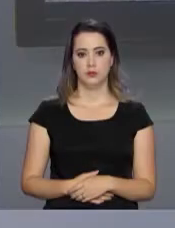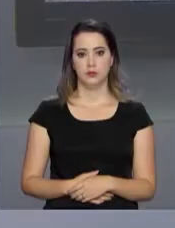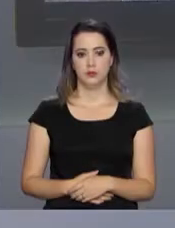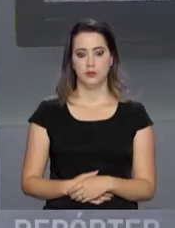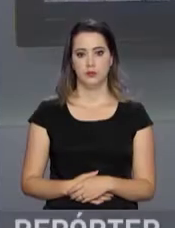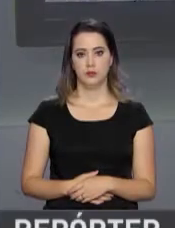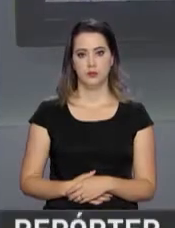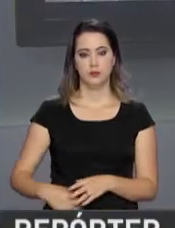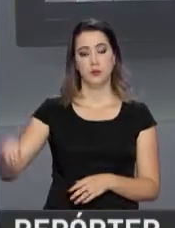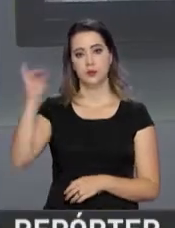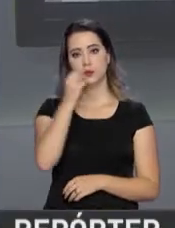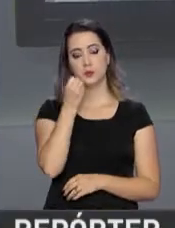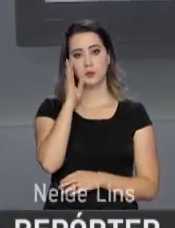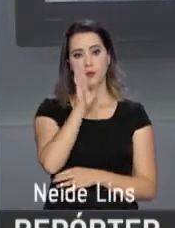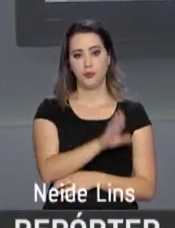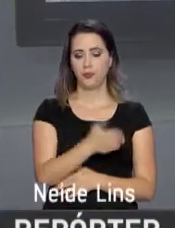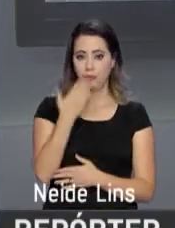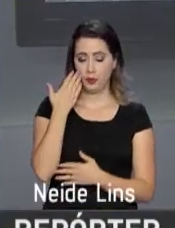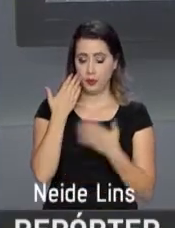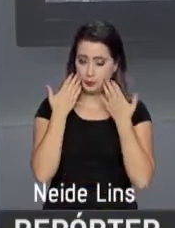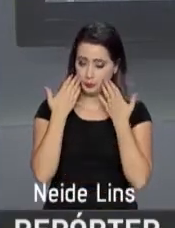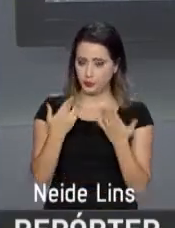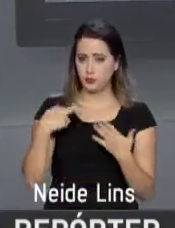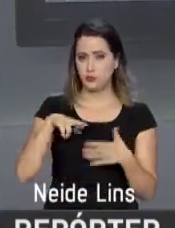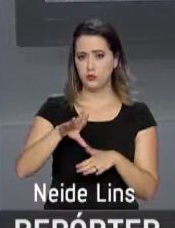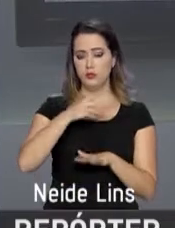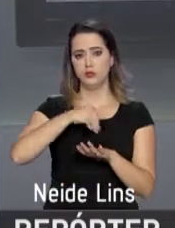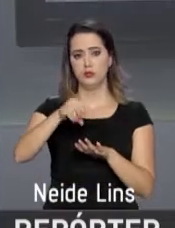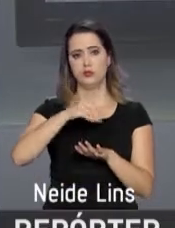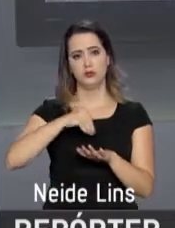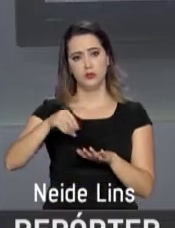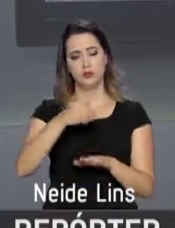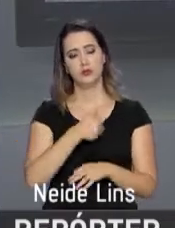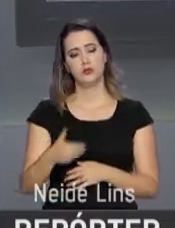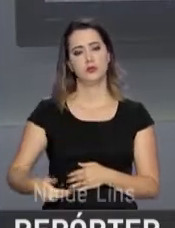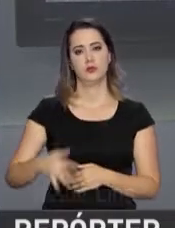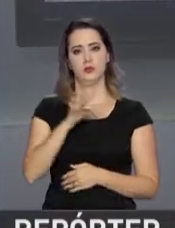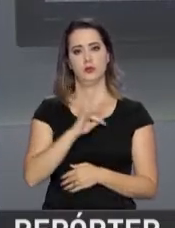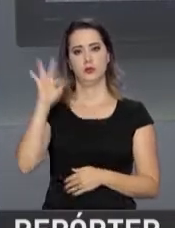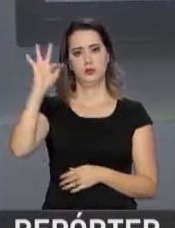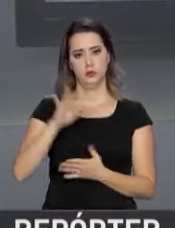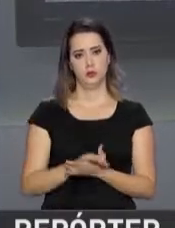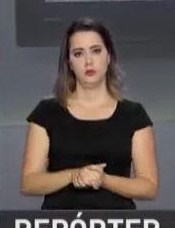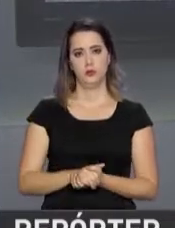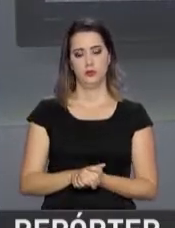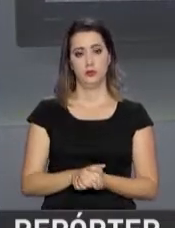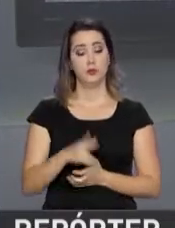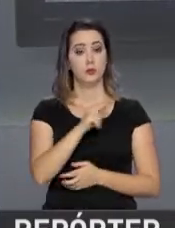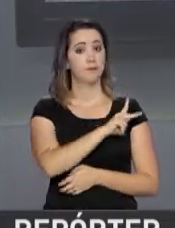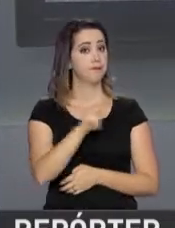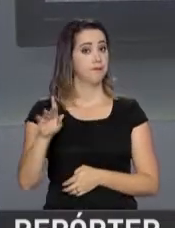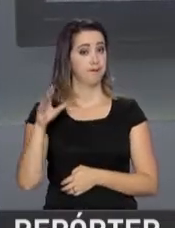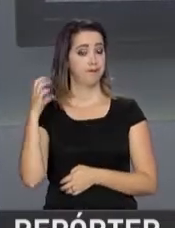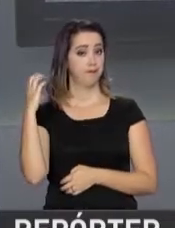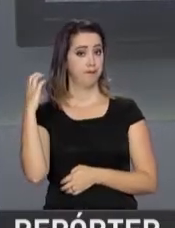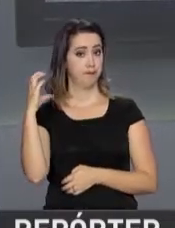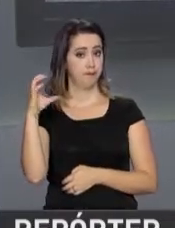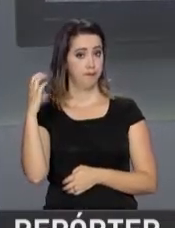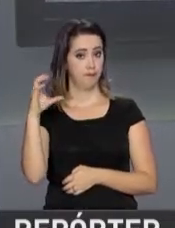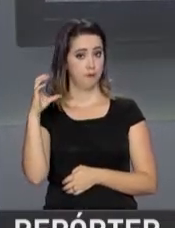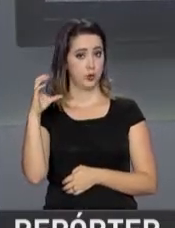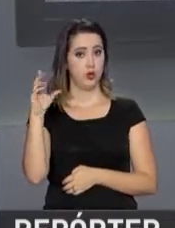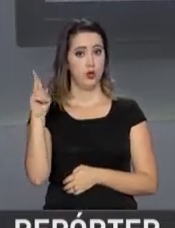oi tudo bem o repórter nbr está de volta trazendo pra você as notícias do governo federal o presidente do chile